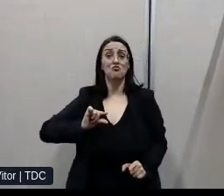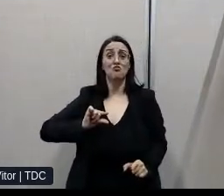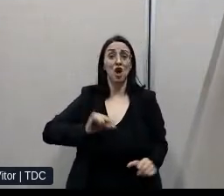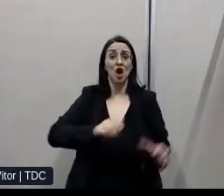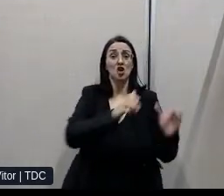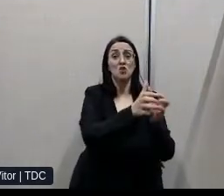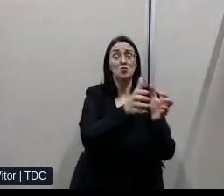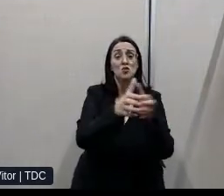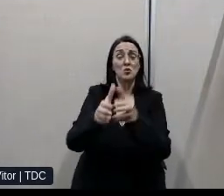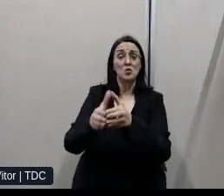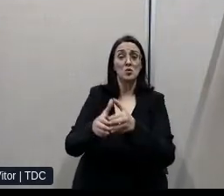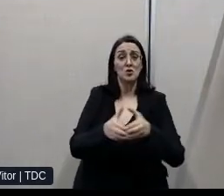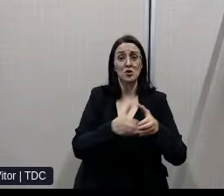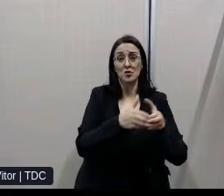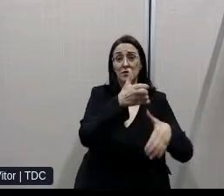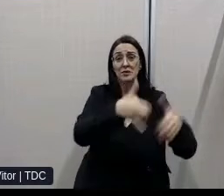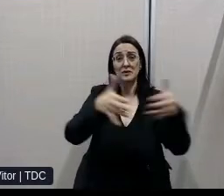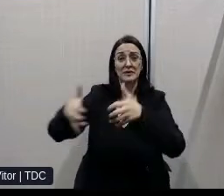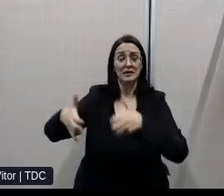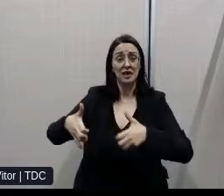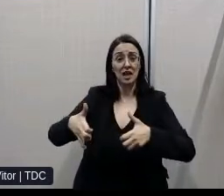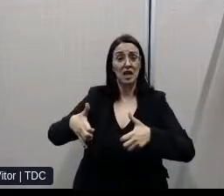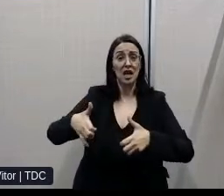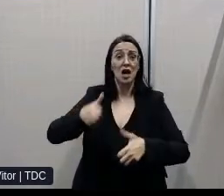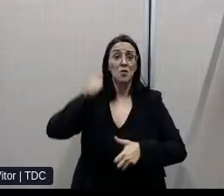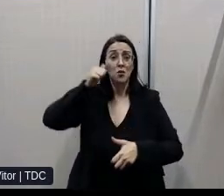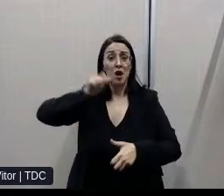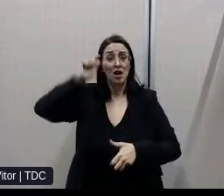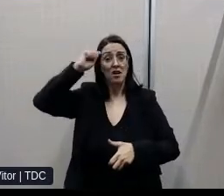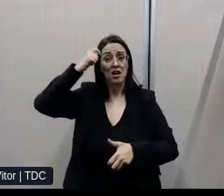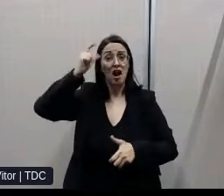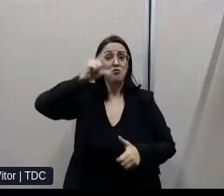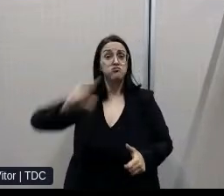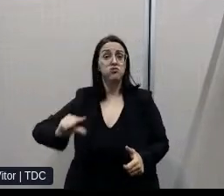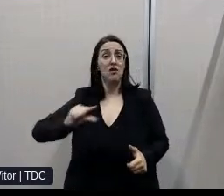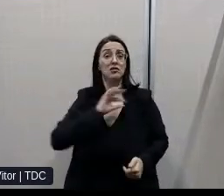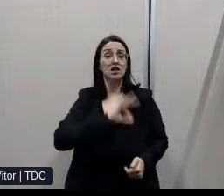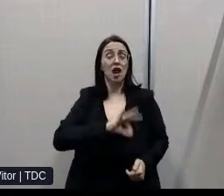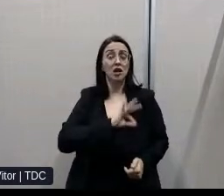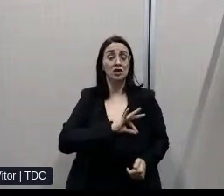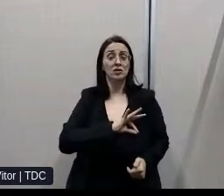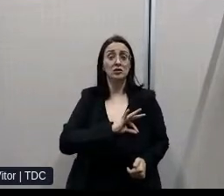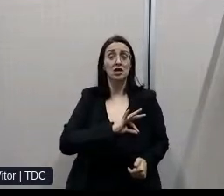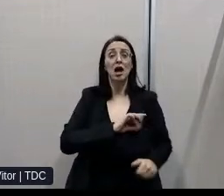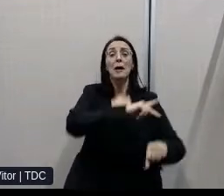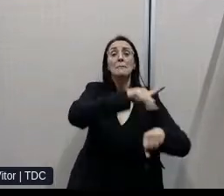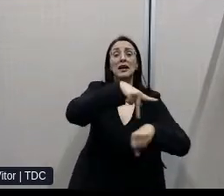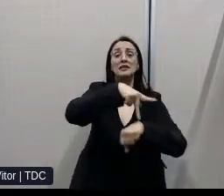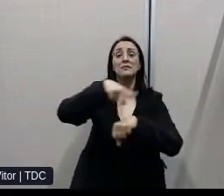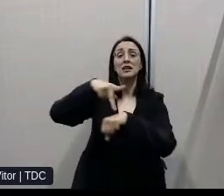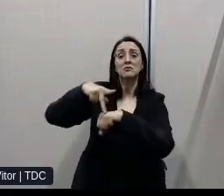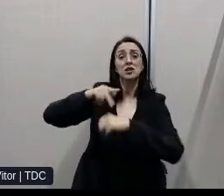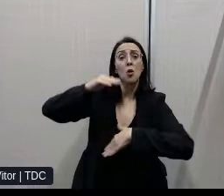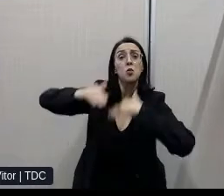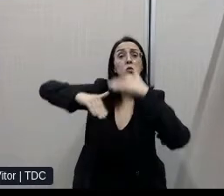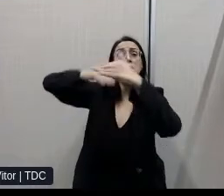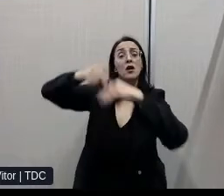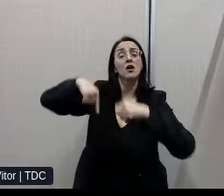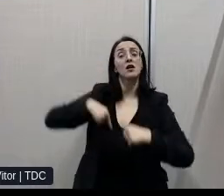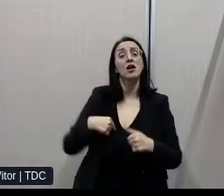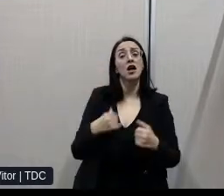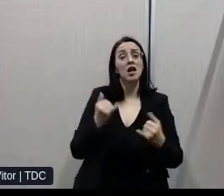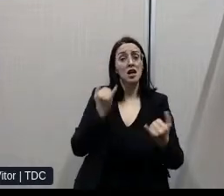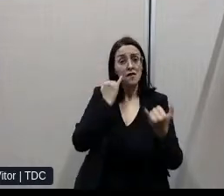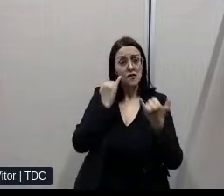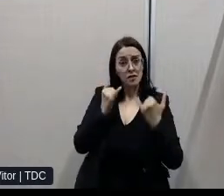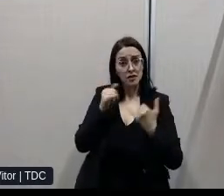esses grupos que a gente está mostrando aqui. E quando a gente pensa... Mesmo em países desenvolvidos, esses dados aqui